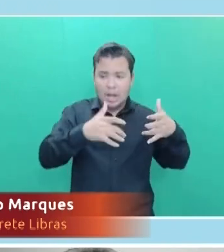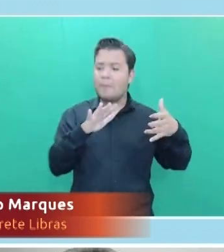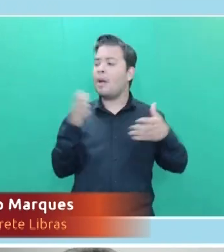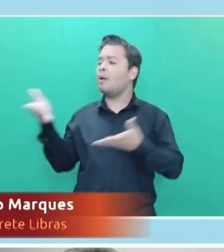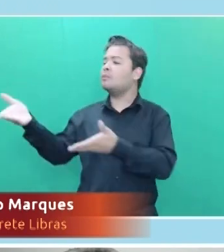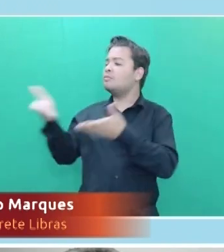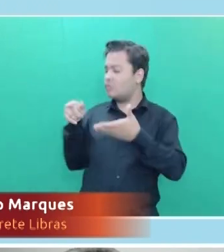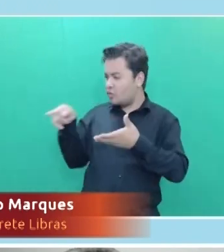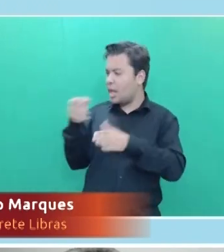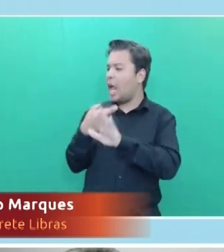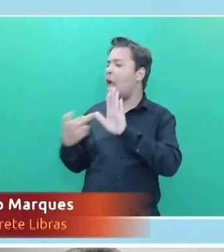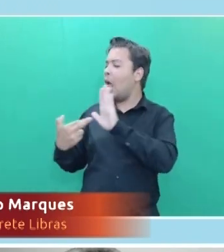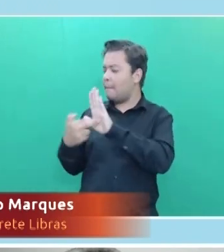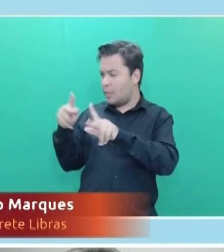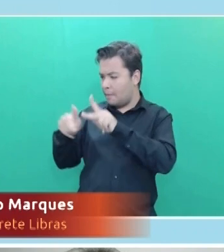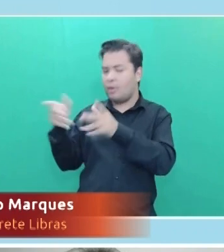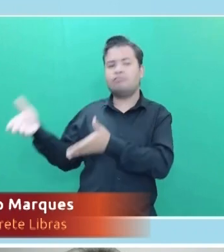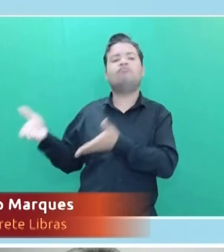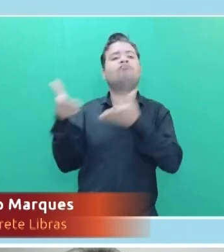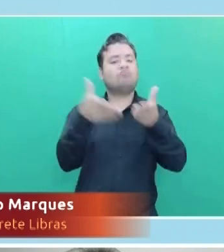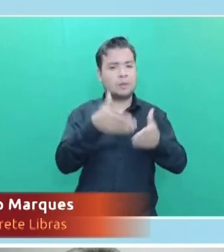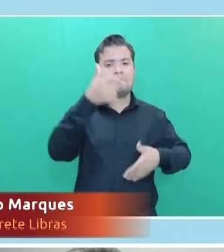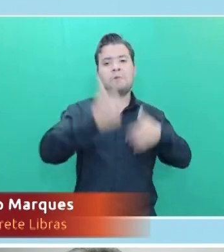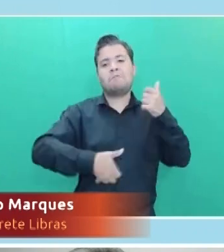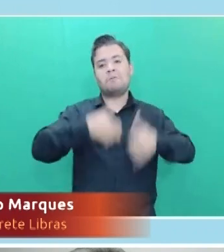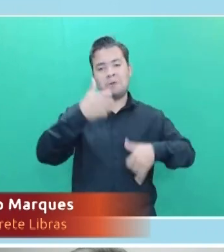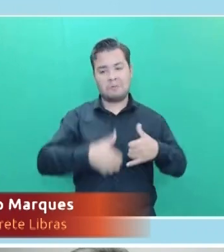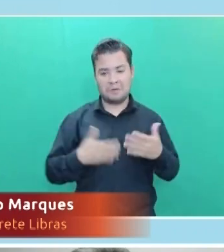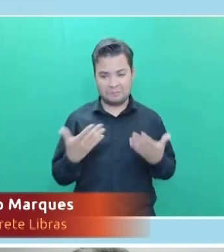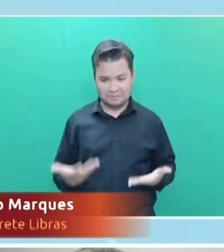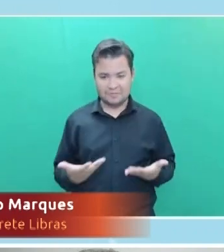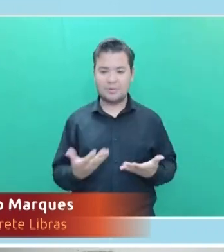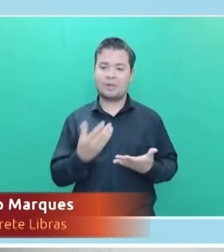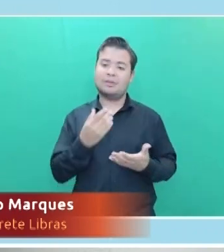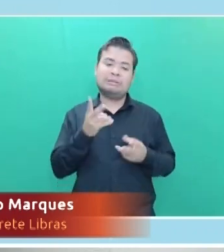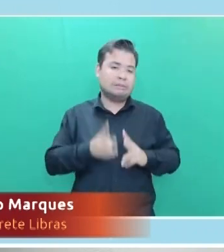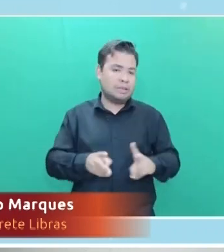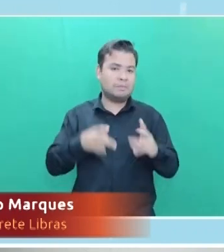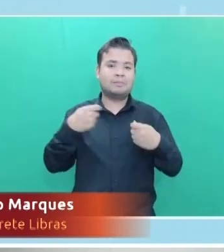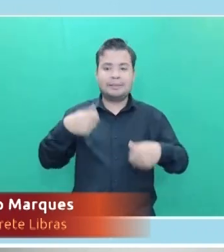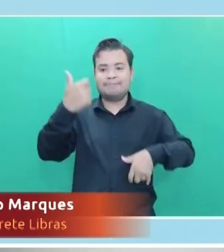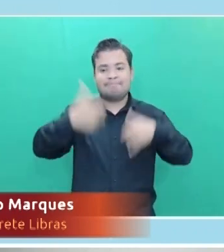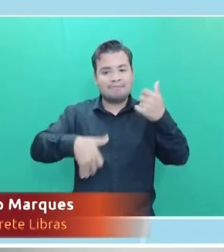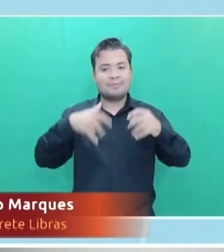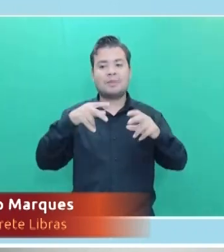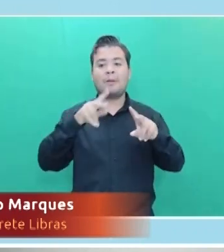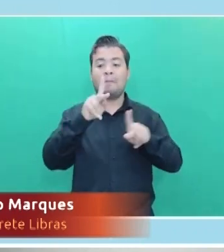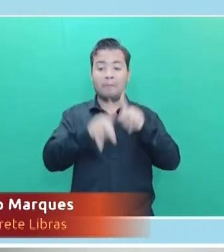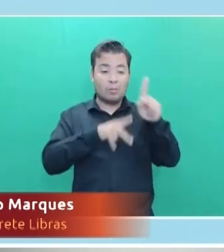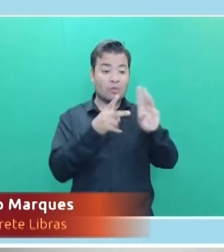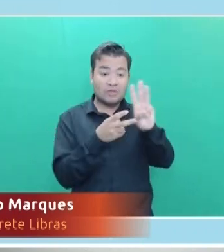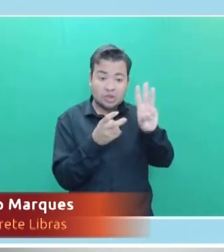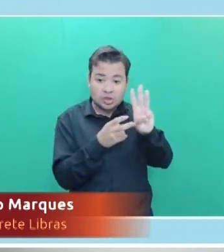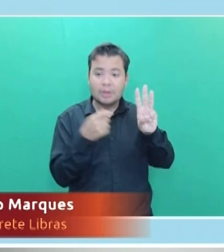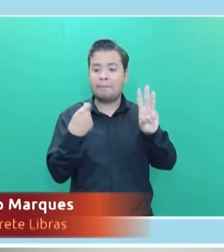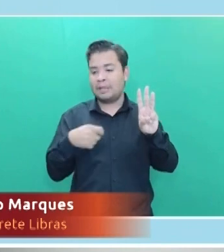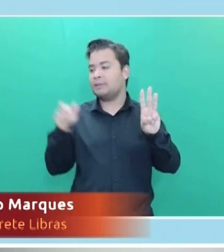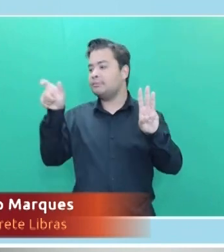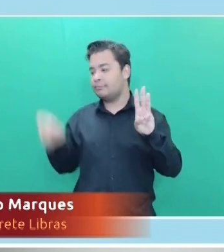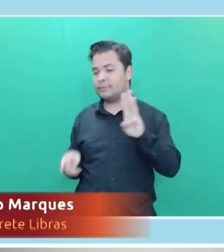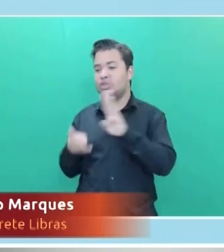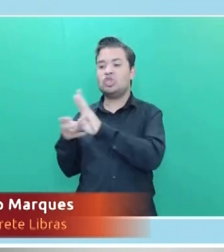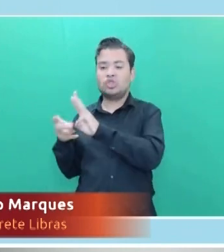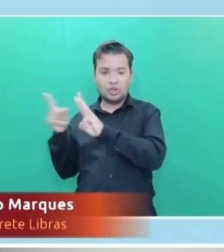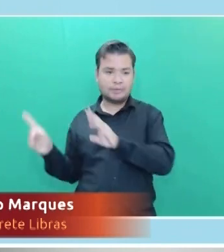que dão a cara desses assuntos, e a gente não poderia deixar de falar sobre população indígena sem ter um representante, né, de uma etnia indígena aqui.